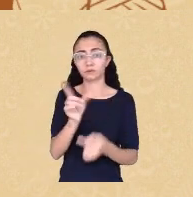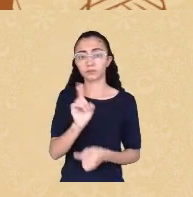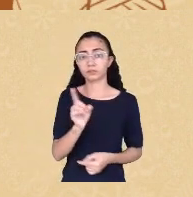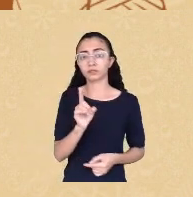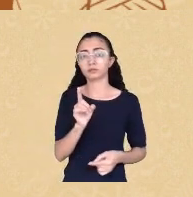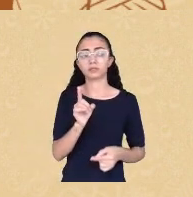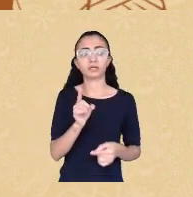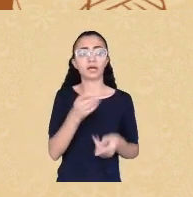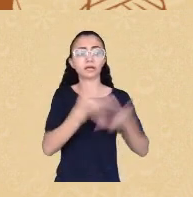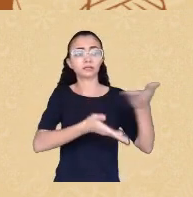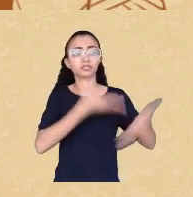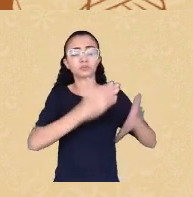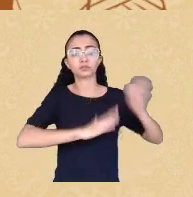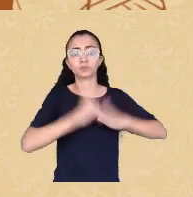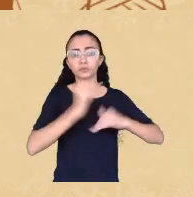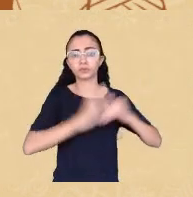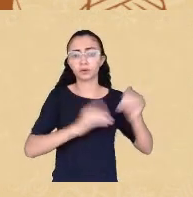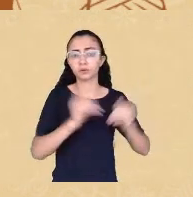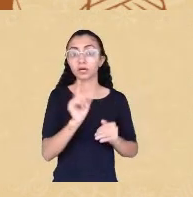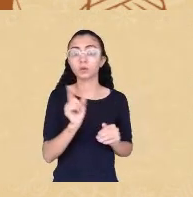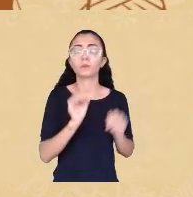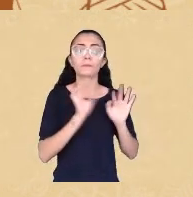mas ele conta alguém da comunidade,